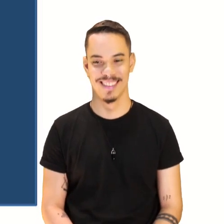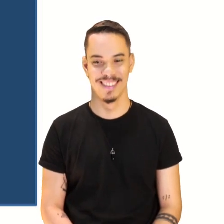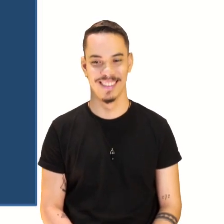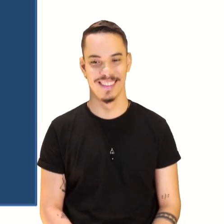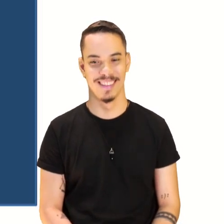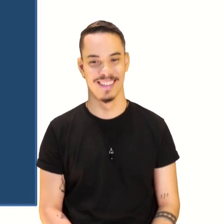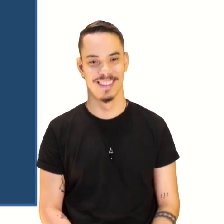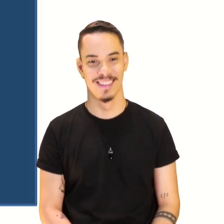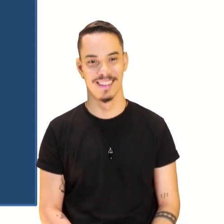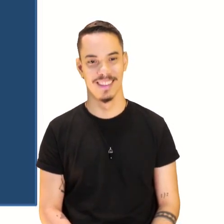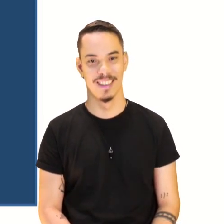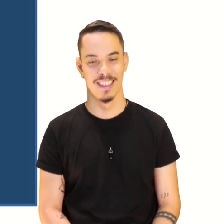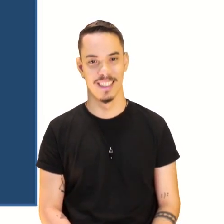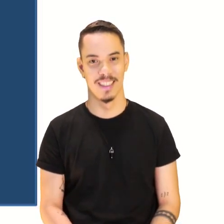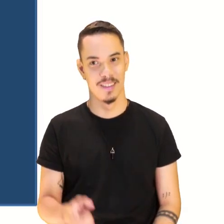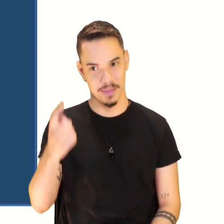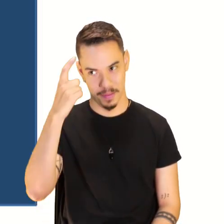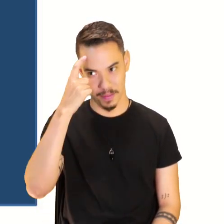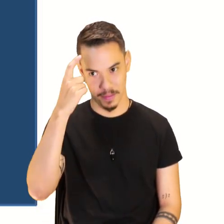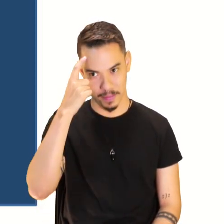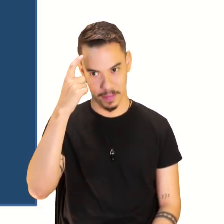vamos lá então pensar